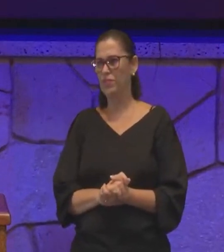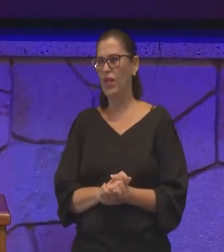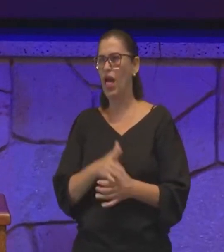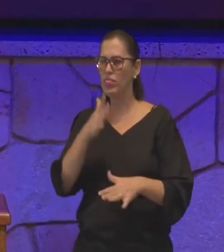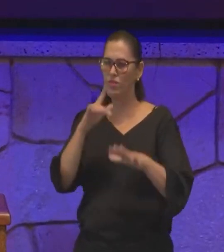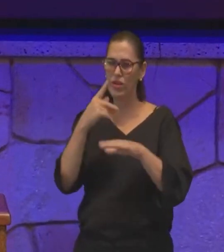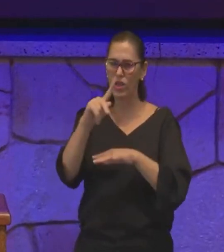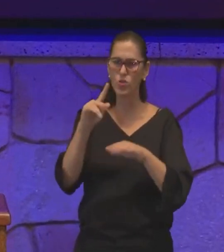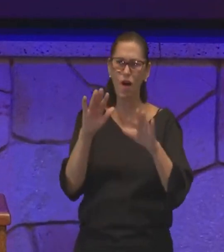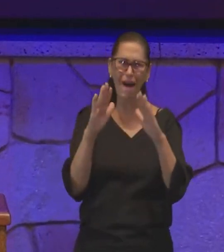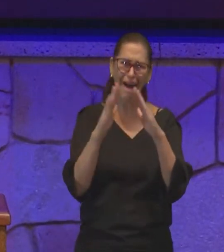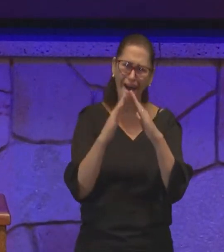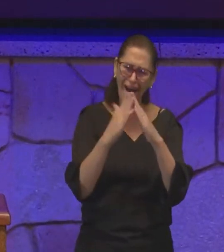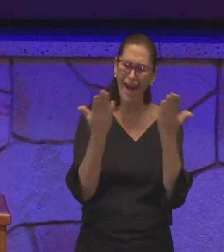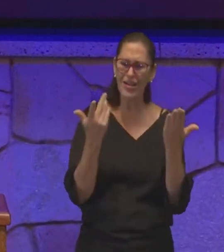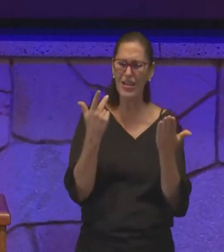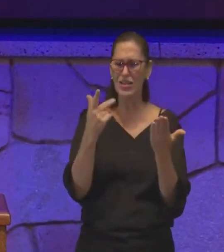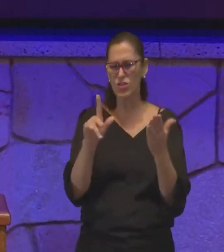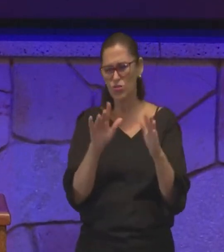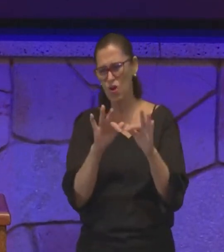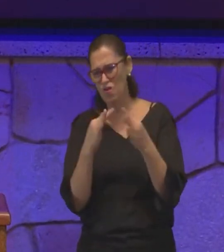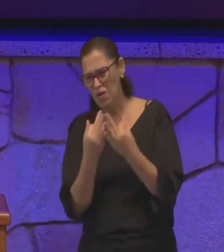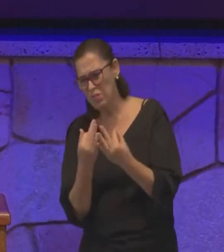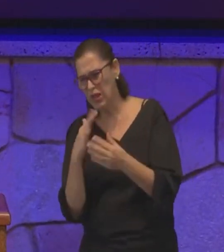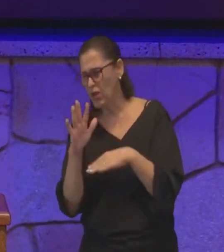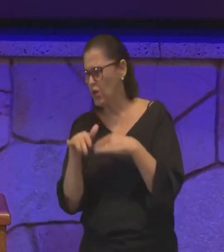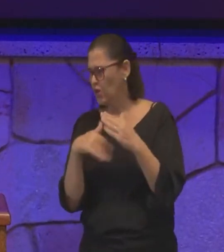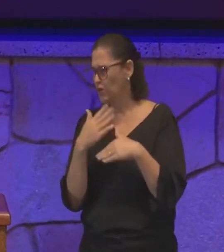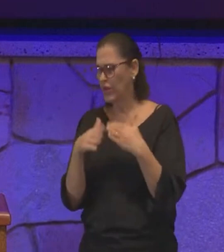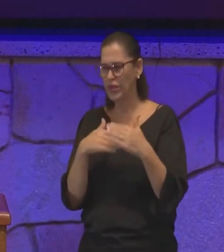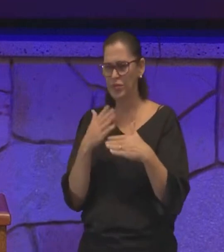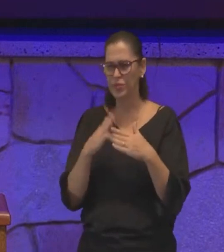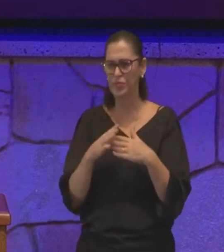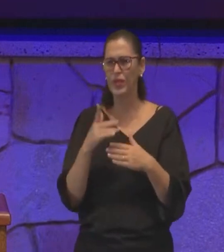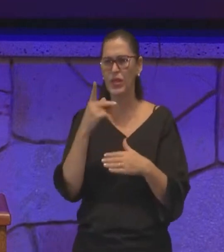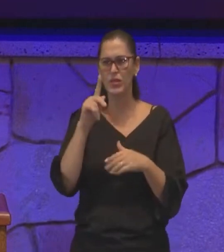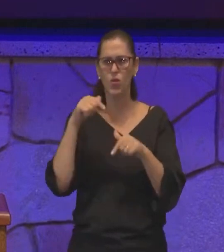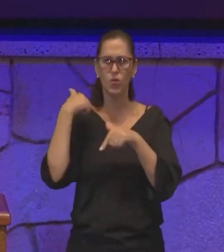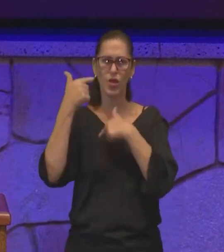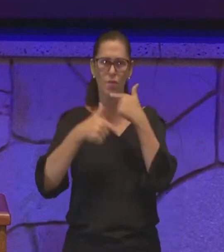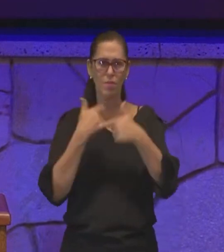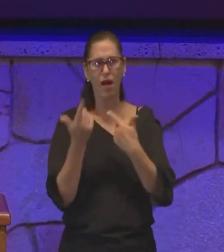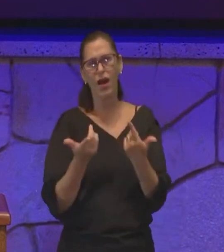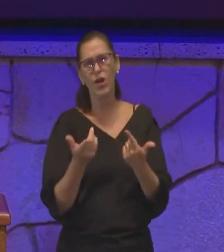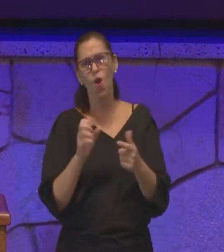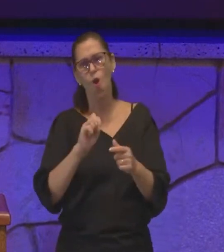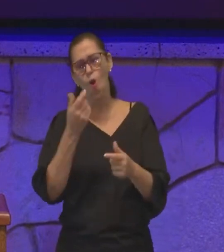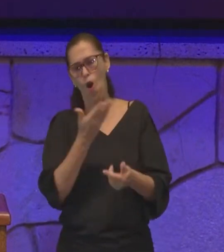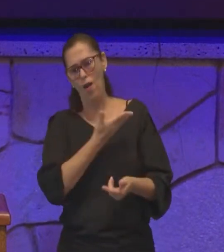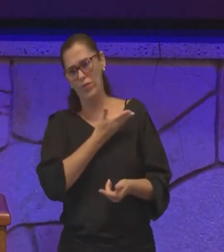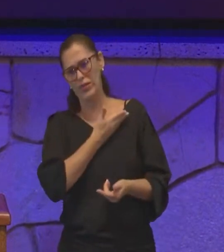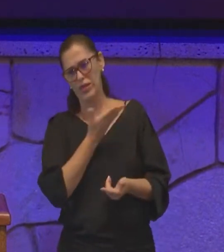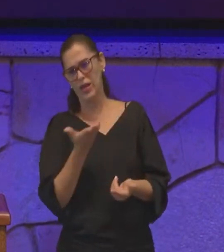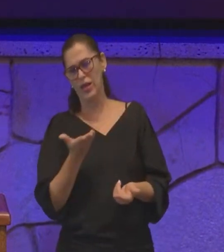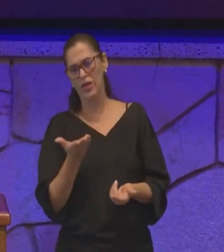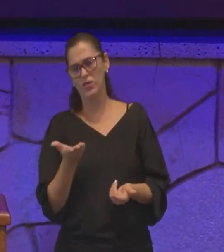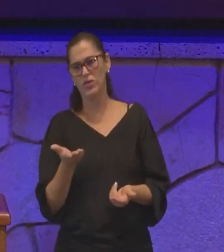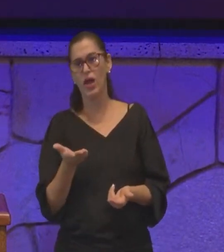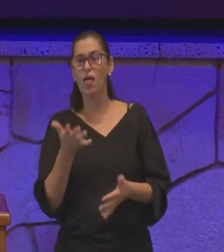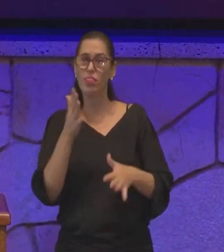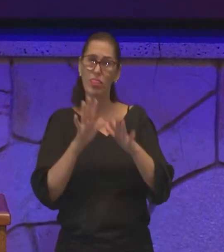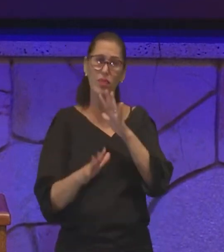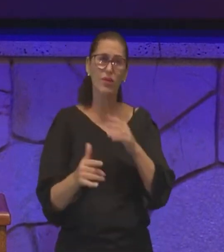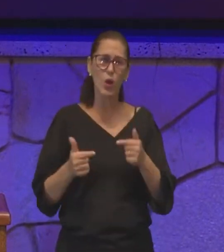Talvez na sua casa, no meio da sua família, do seu trabalho, numa roda de amigos. Talvez você